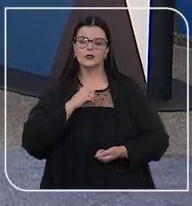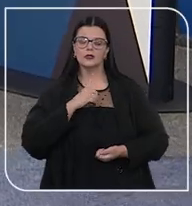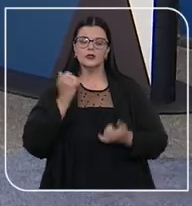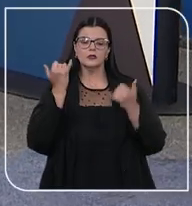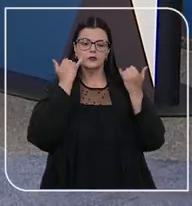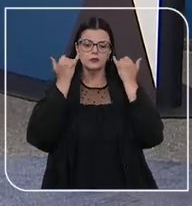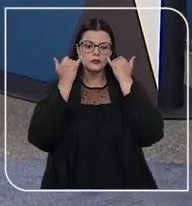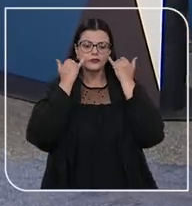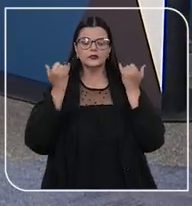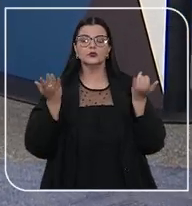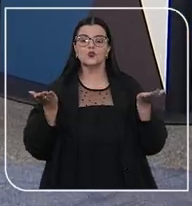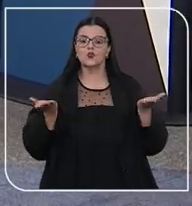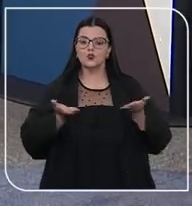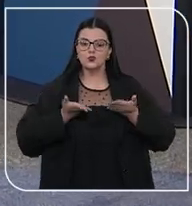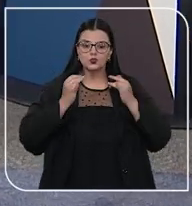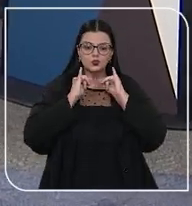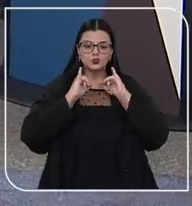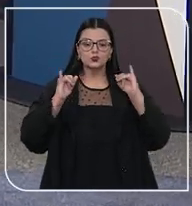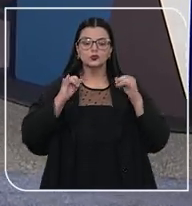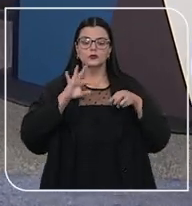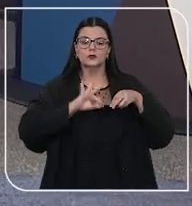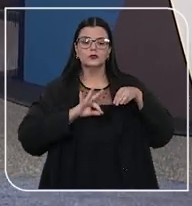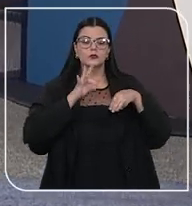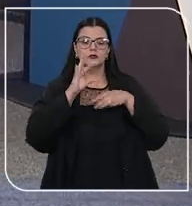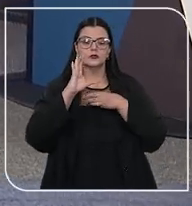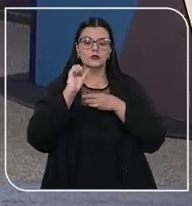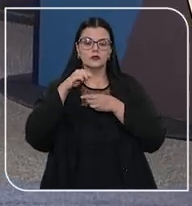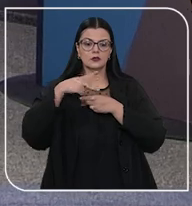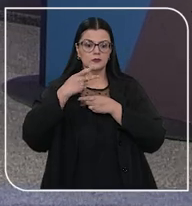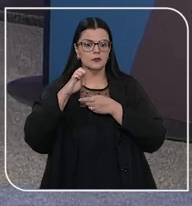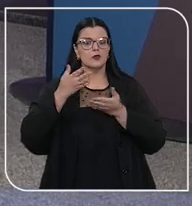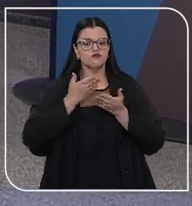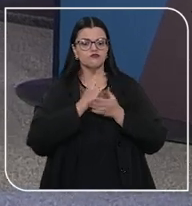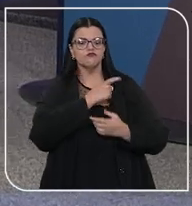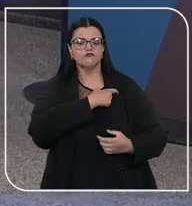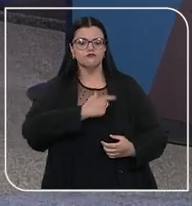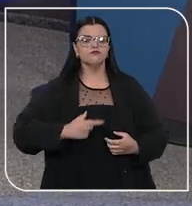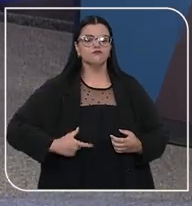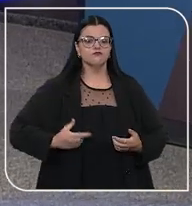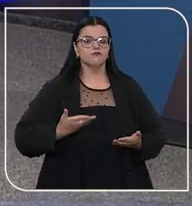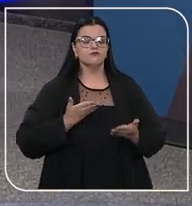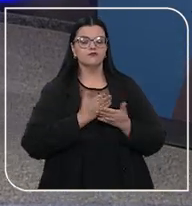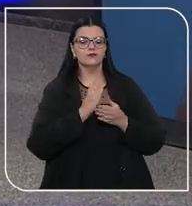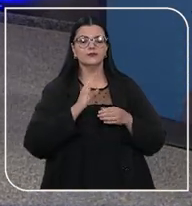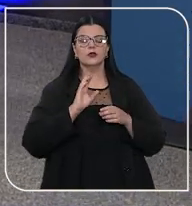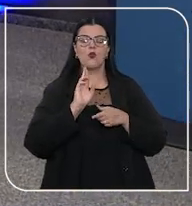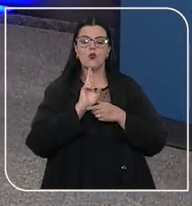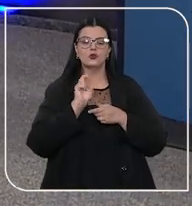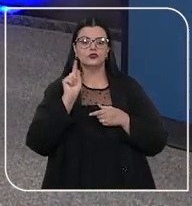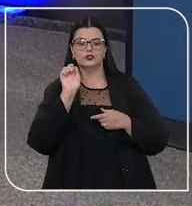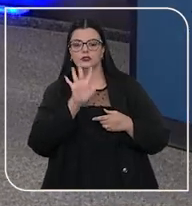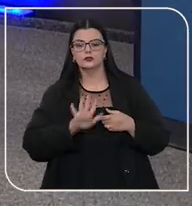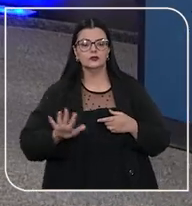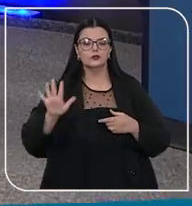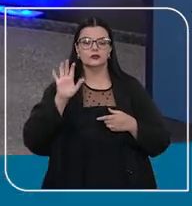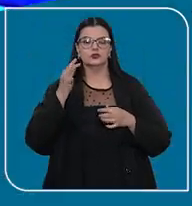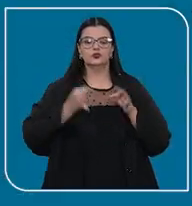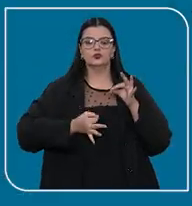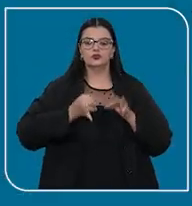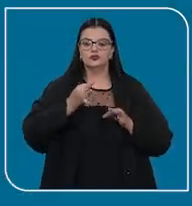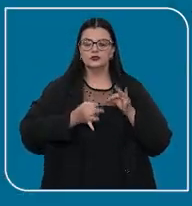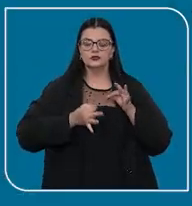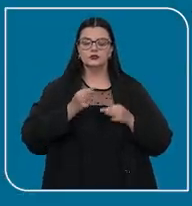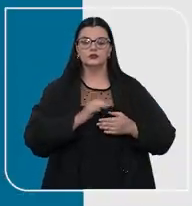Entre as notícias de hoje, você vai ver: ministro Mauro Campbell Marques toma posse como novo Corregedor Nacional de